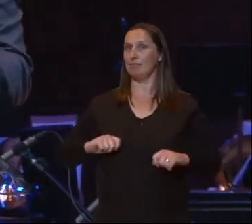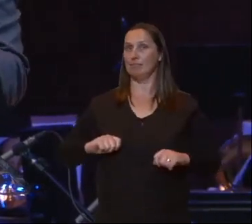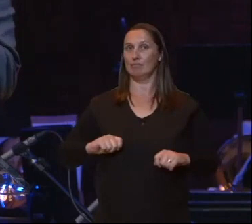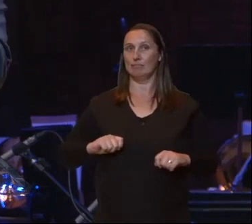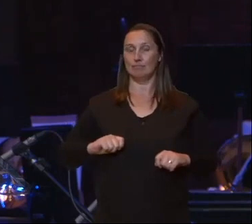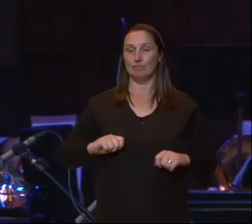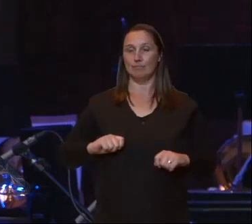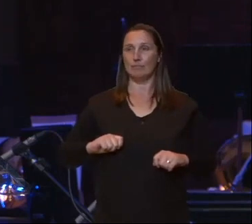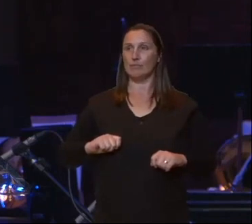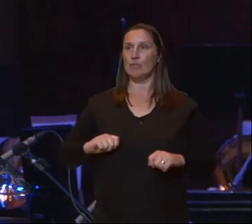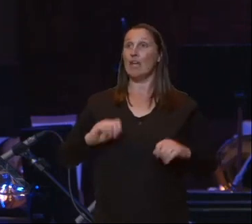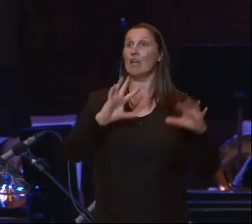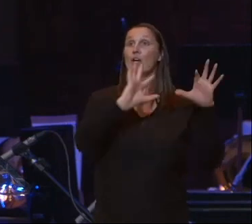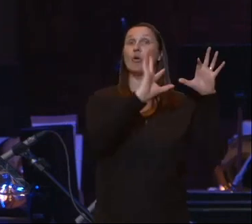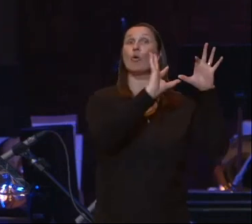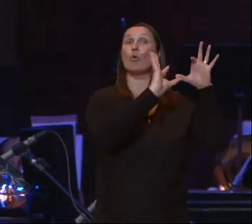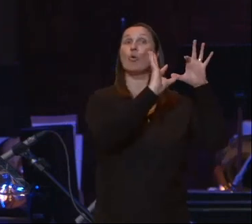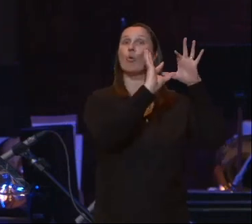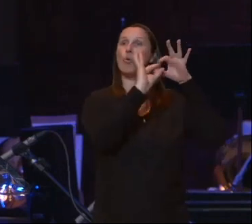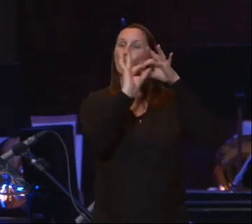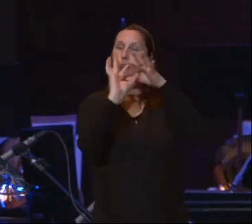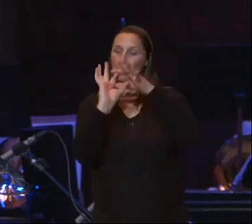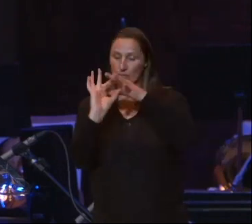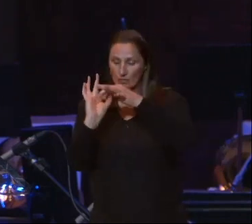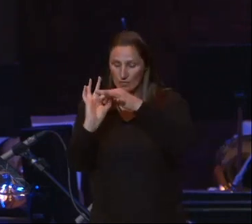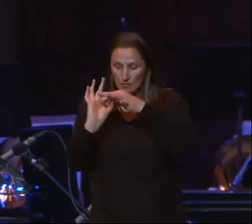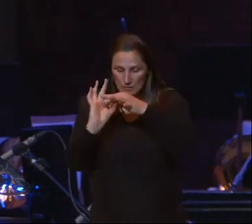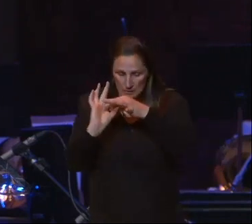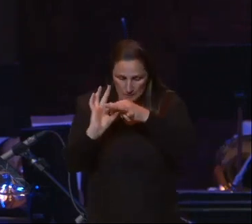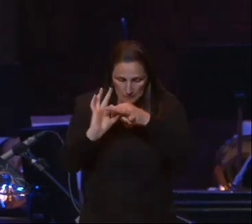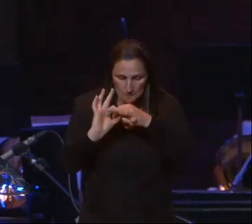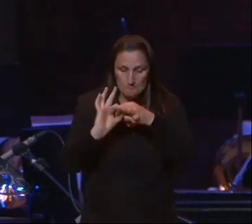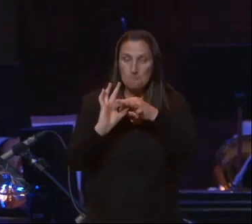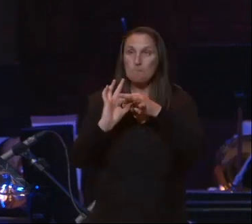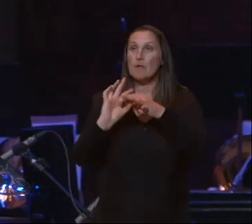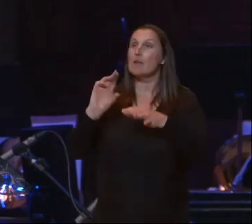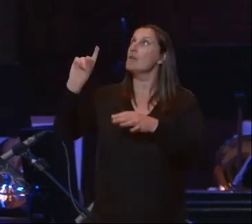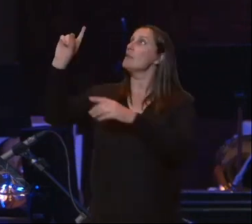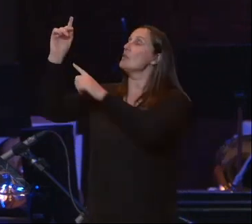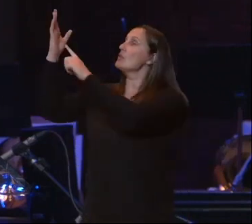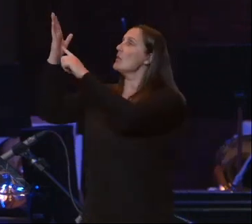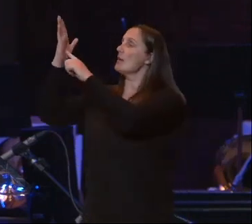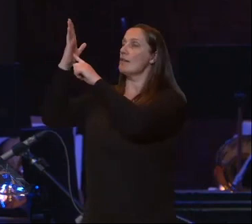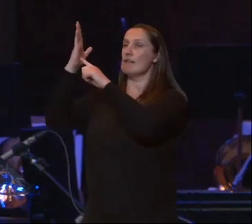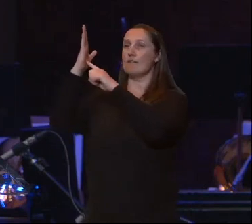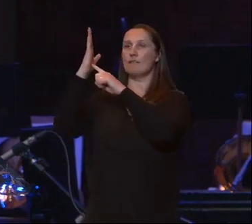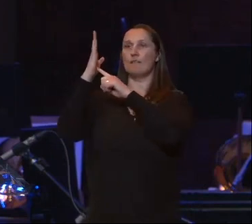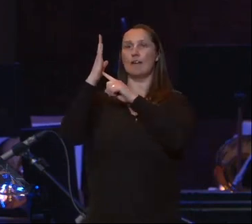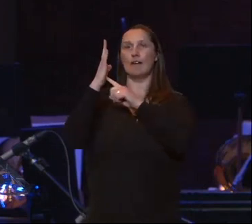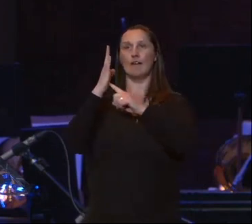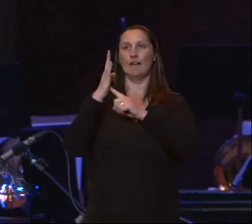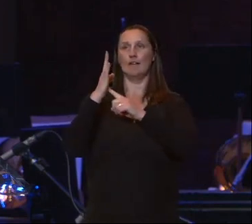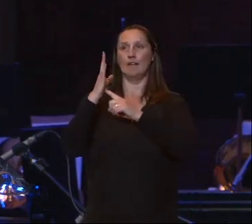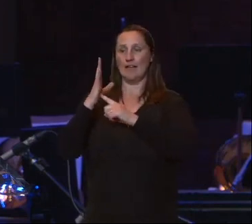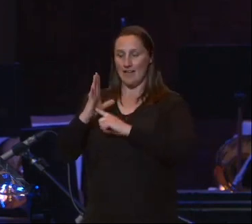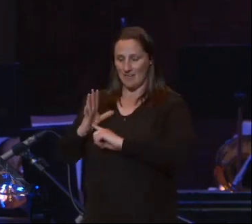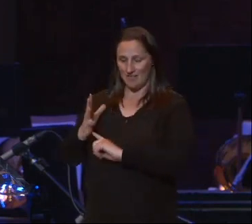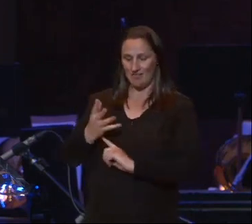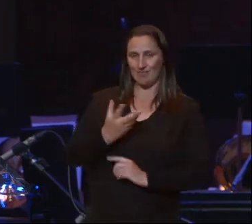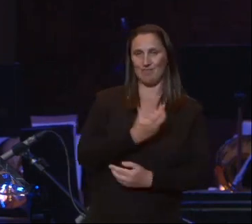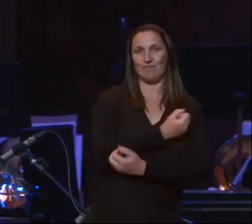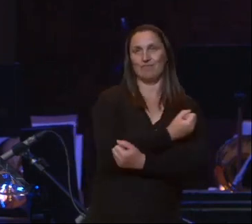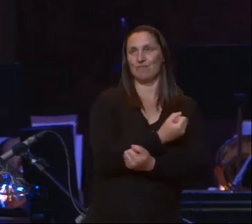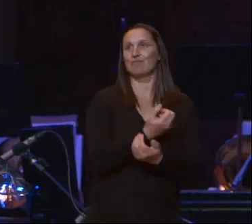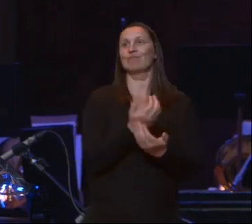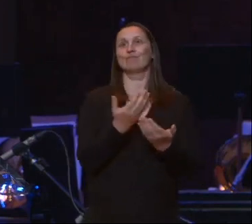nesse contexto que ele revela a nós o Deus resgatador.